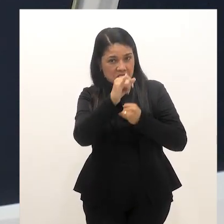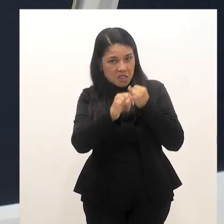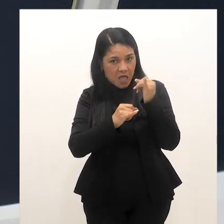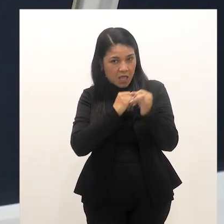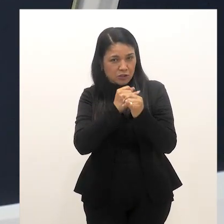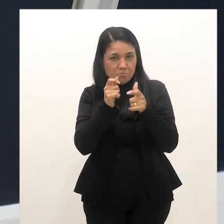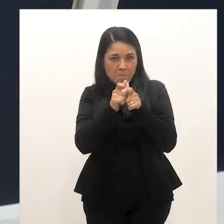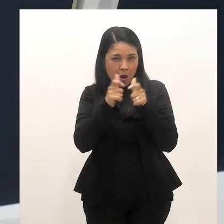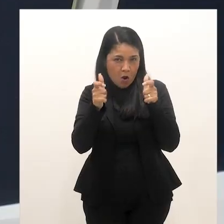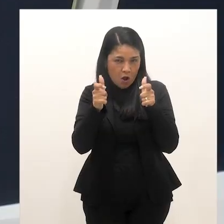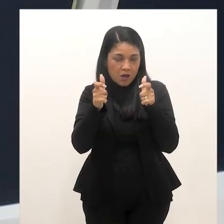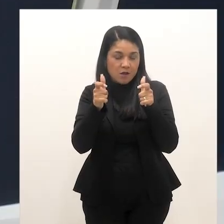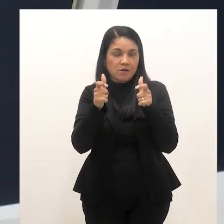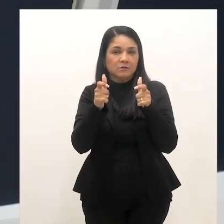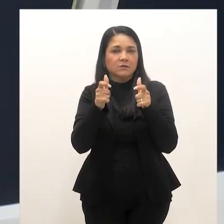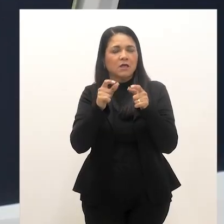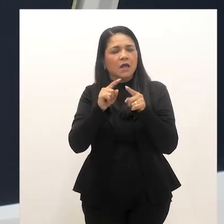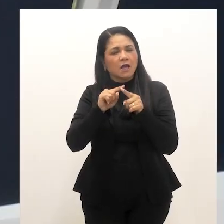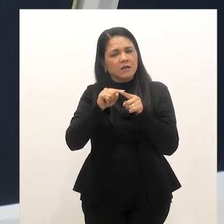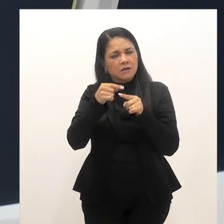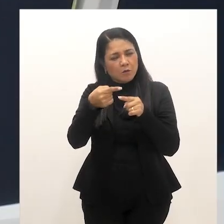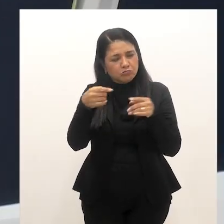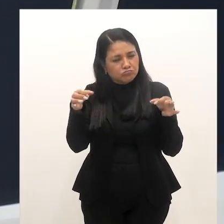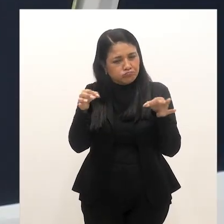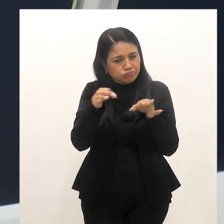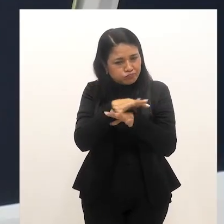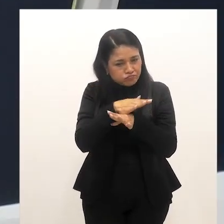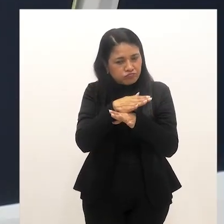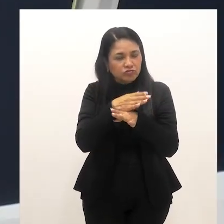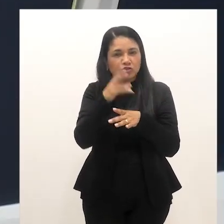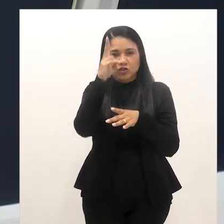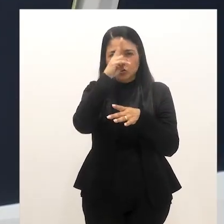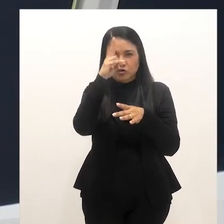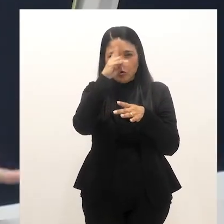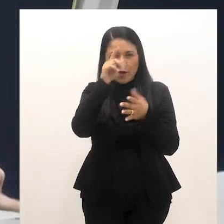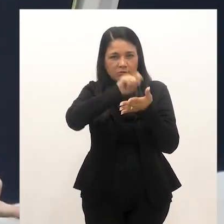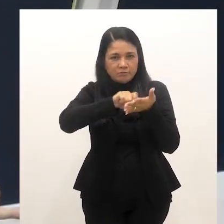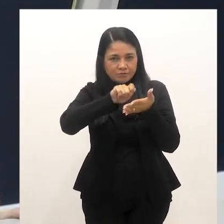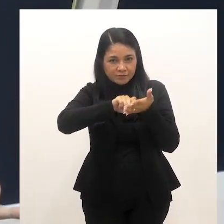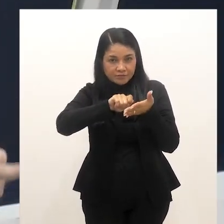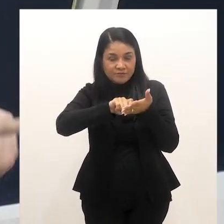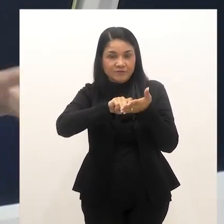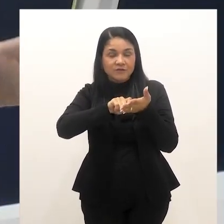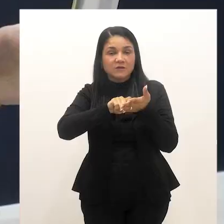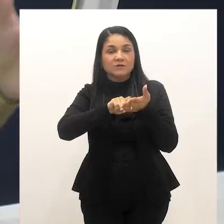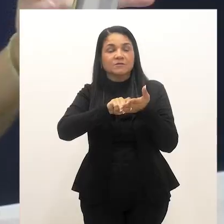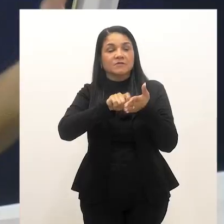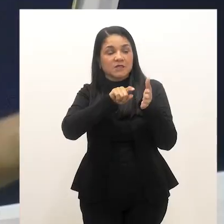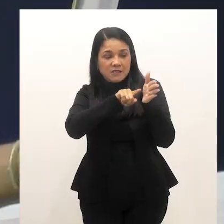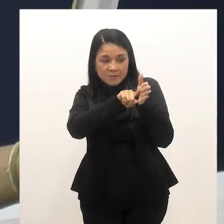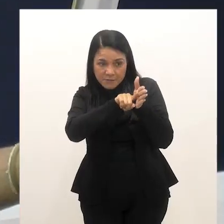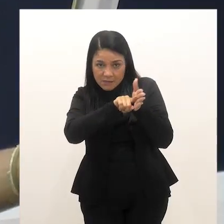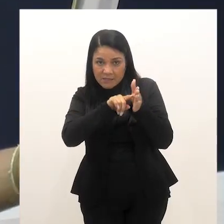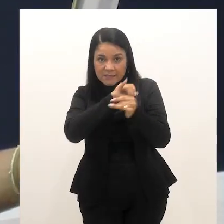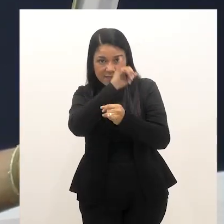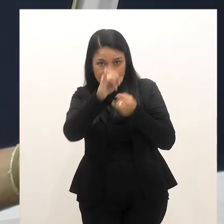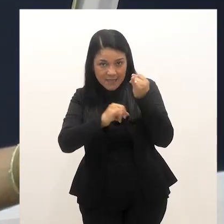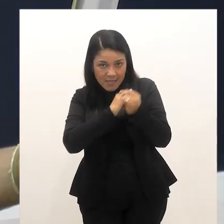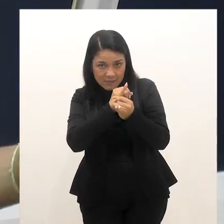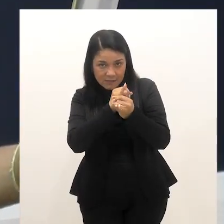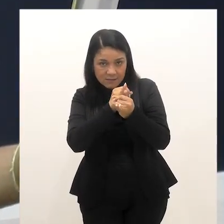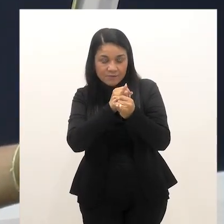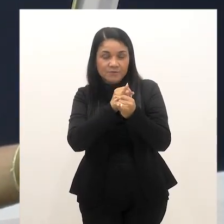na internet, mas depois que eu terminei de escrever a história com a pesquisa que eu fiz pela